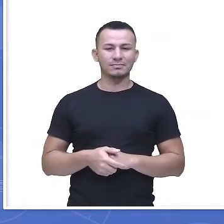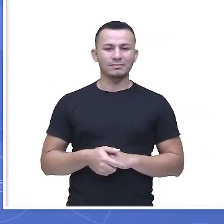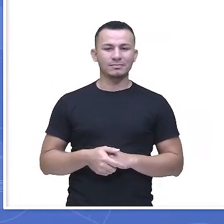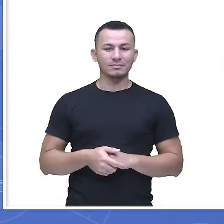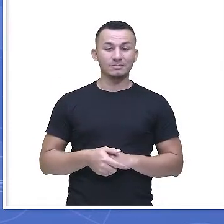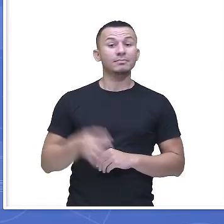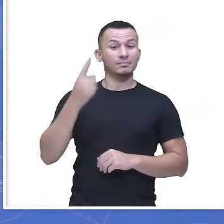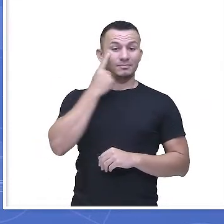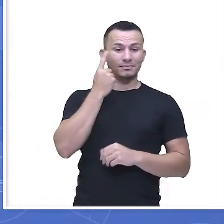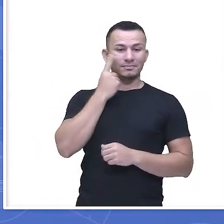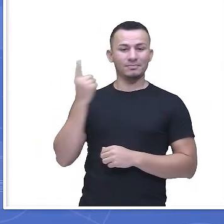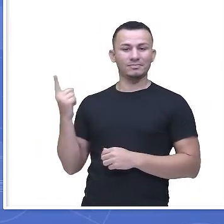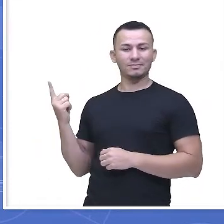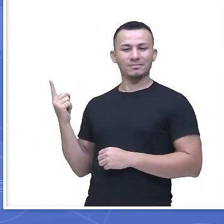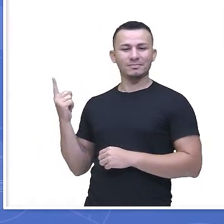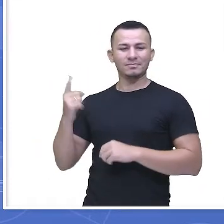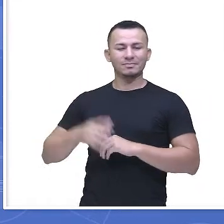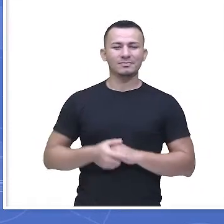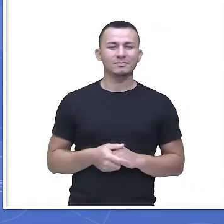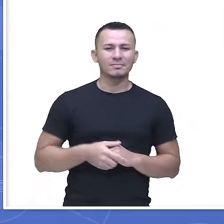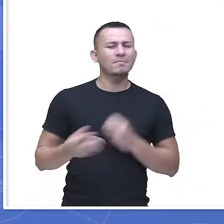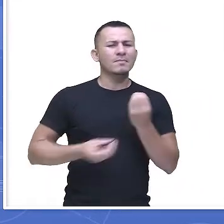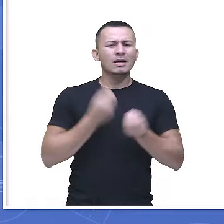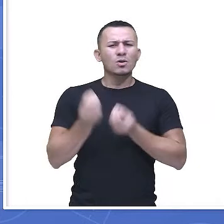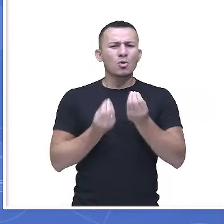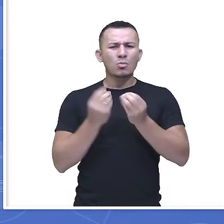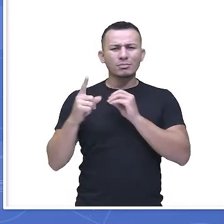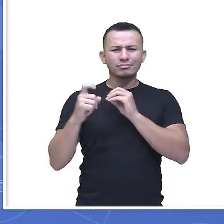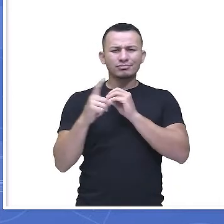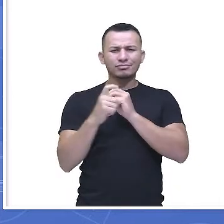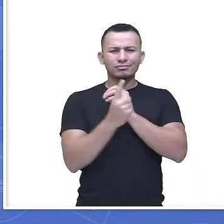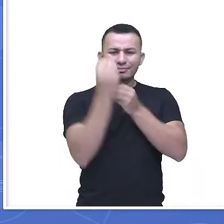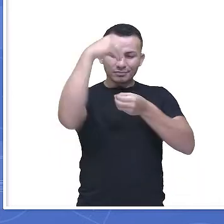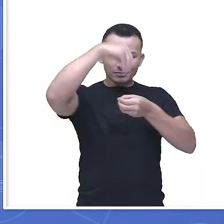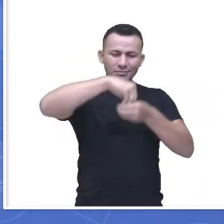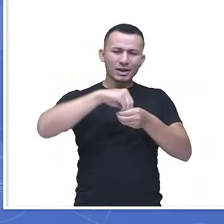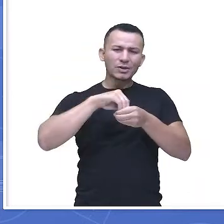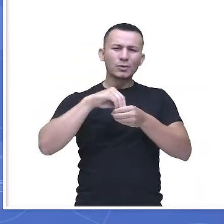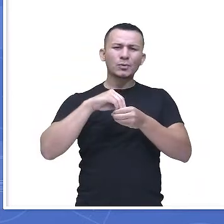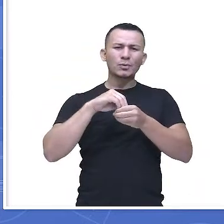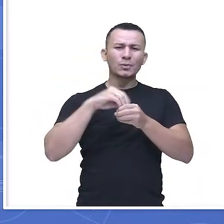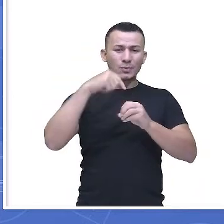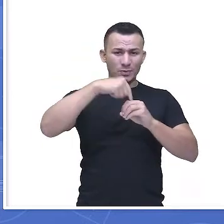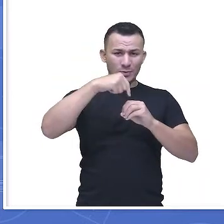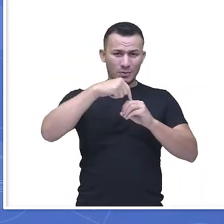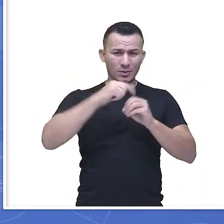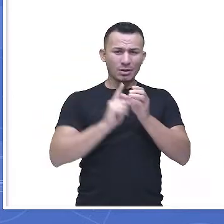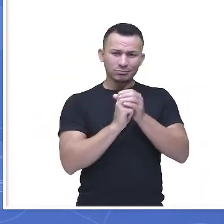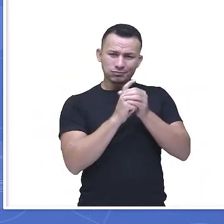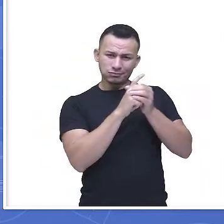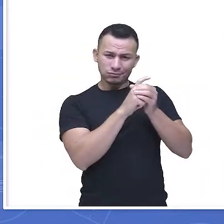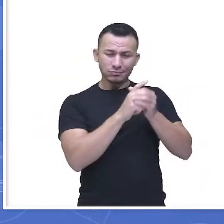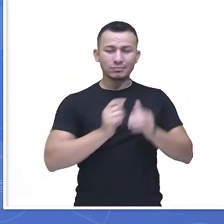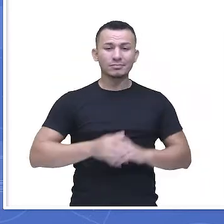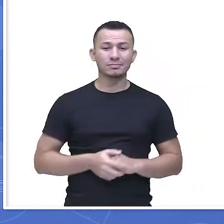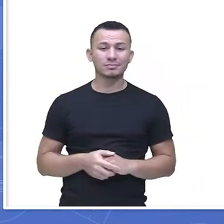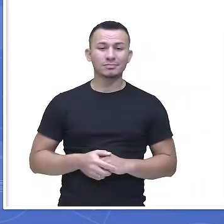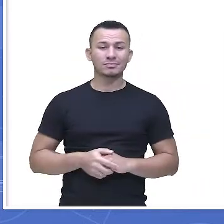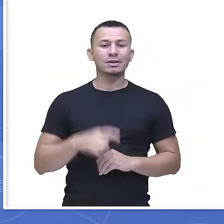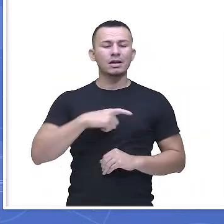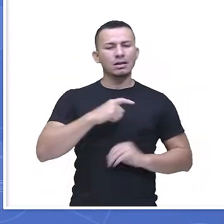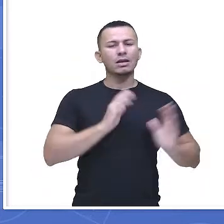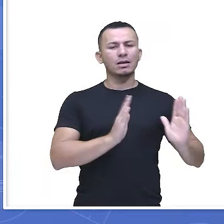O bicho da goiaba, como a criatura vai parar dentro da goiaba. Presta atenção. A gente tem aí ó, um